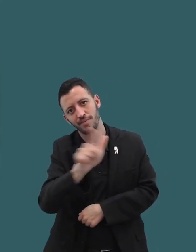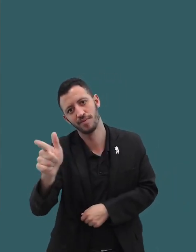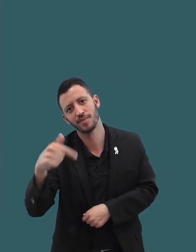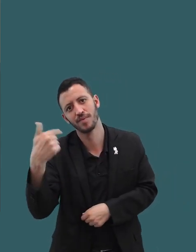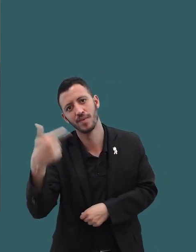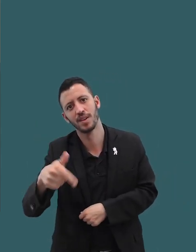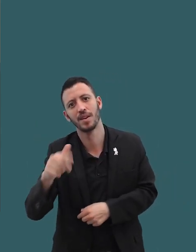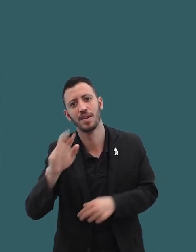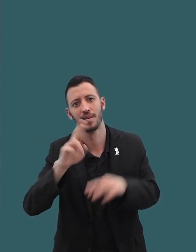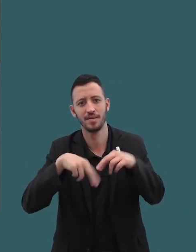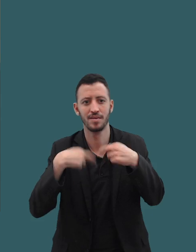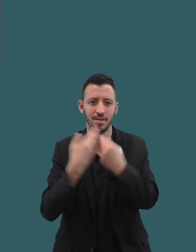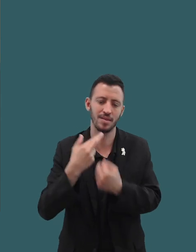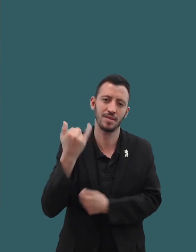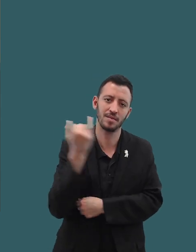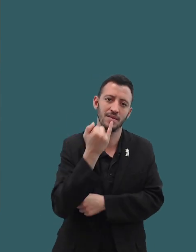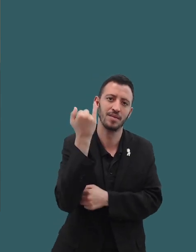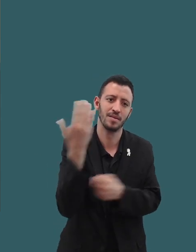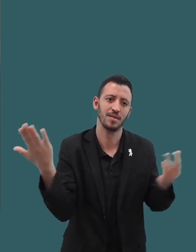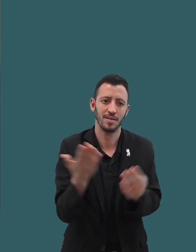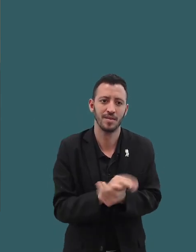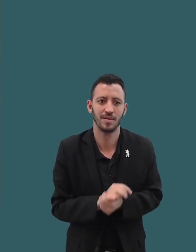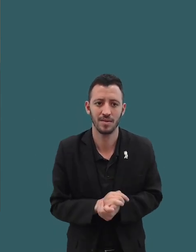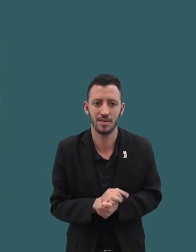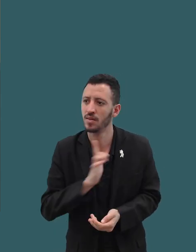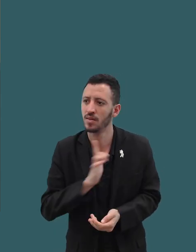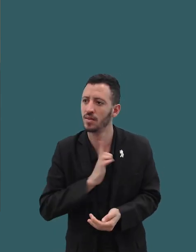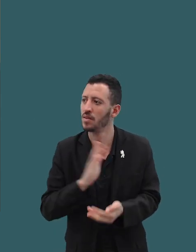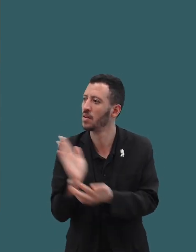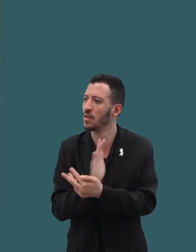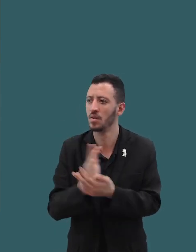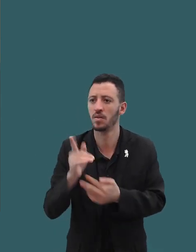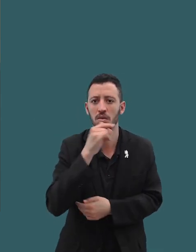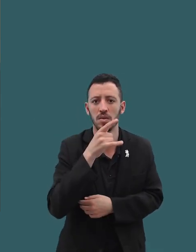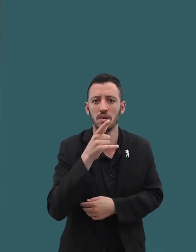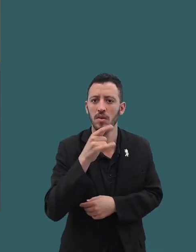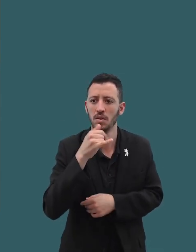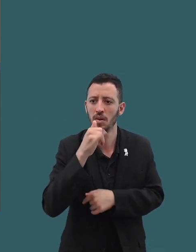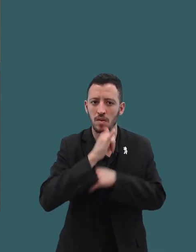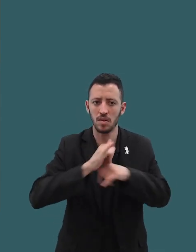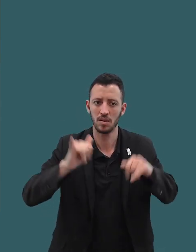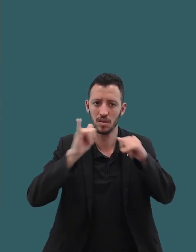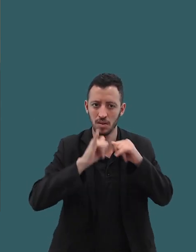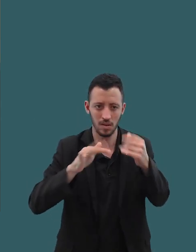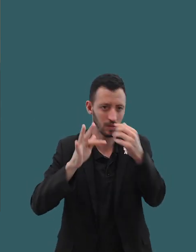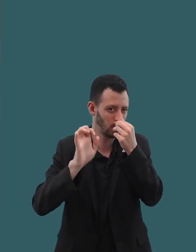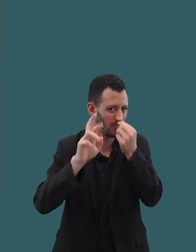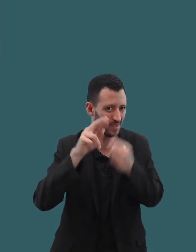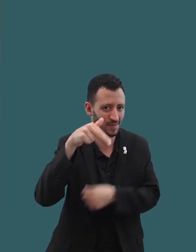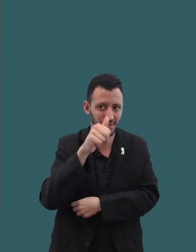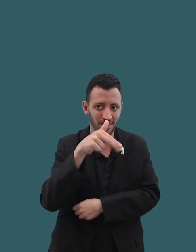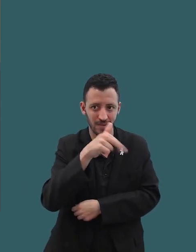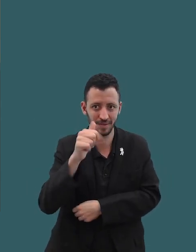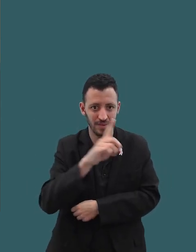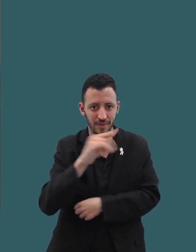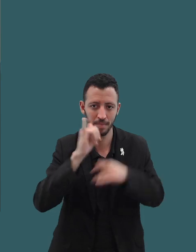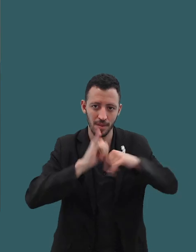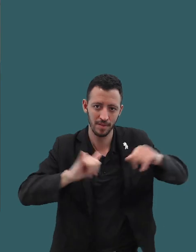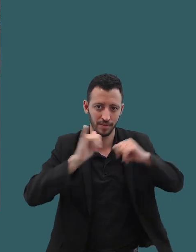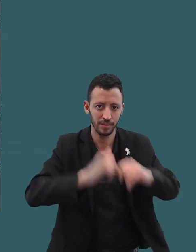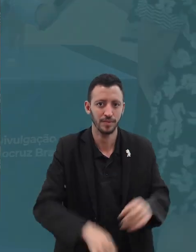sessão muito interessante, mas temos uma programação para dar conta. Temos algum recado, Fernanda? Então, vou passar para a Fernanda aqui para dar os recados para vocês.